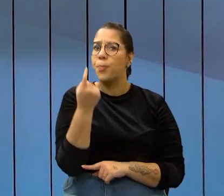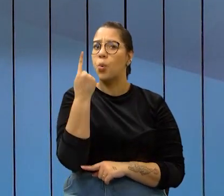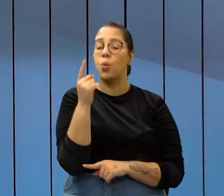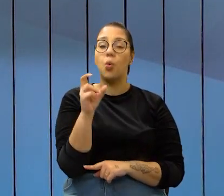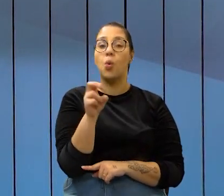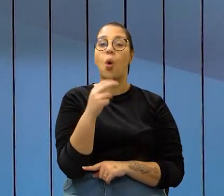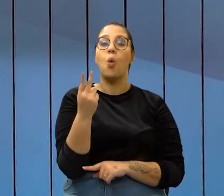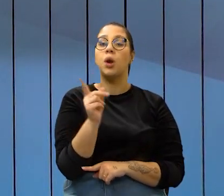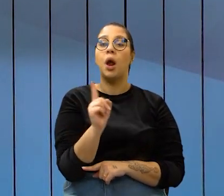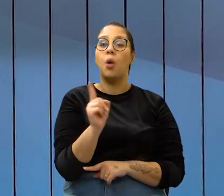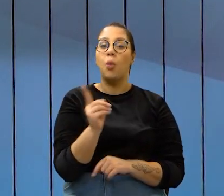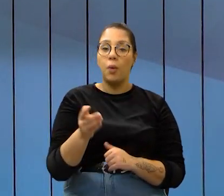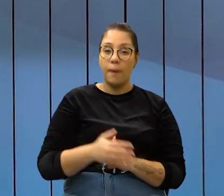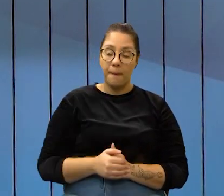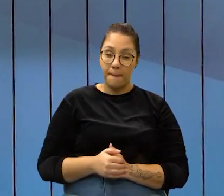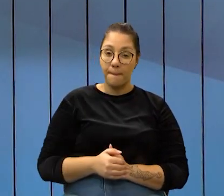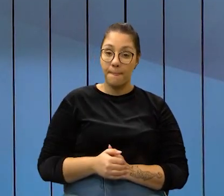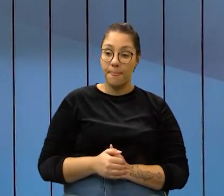ou não?